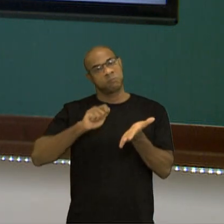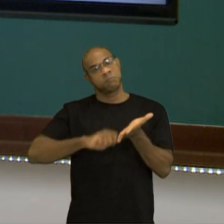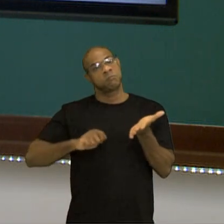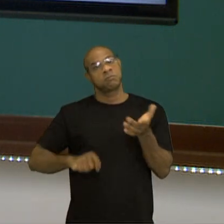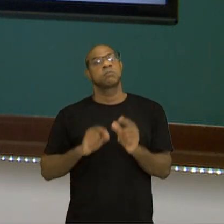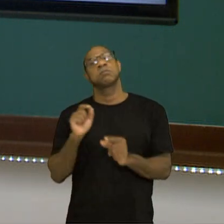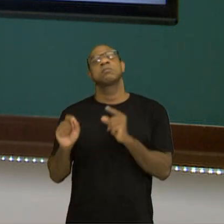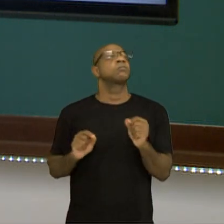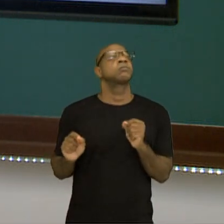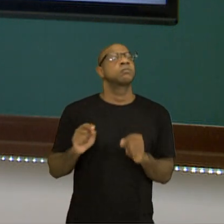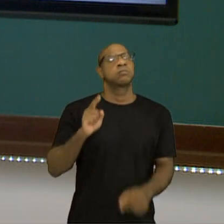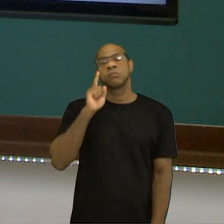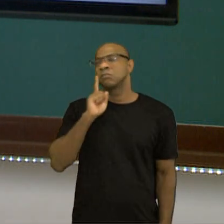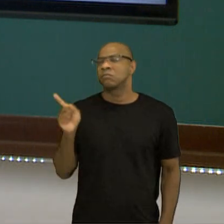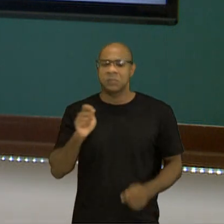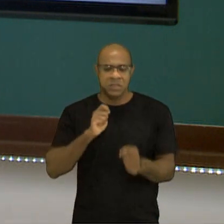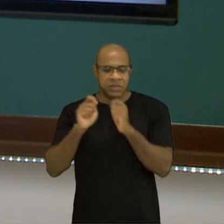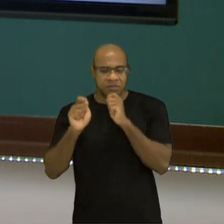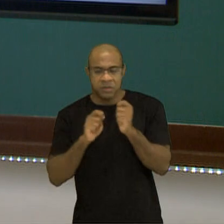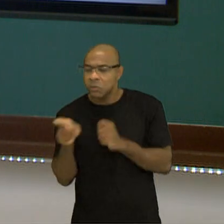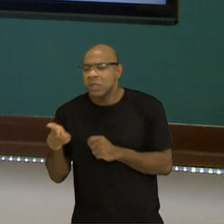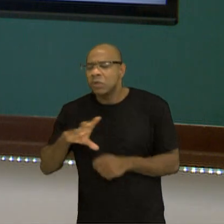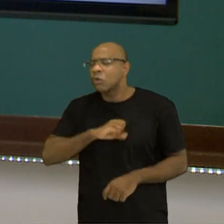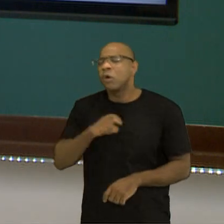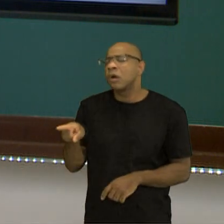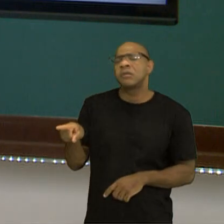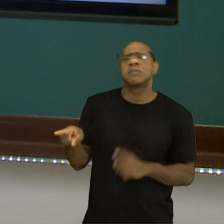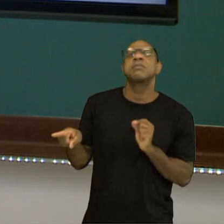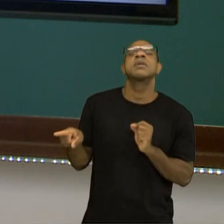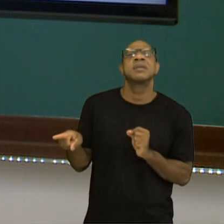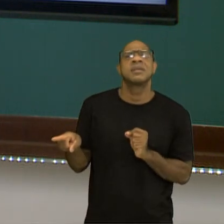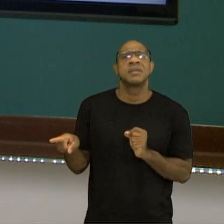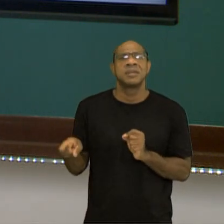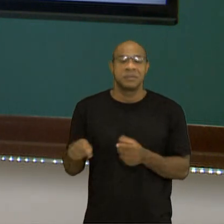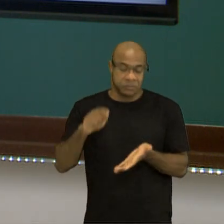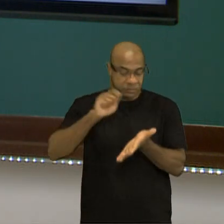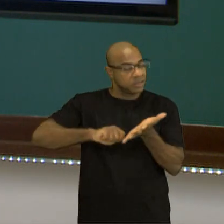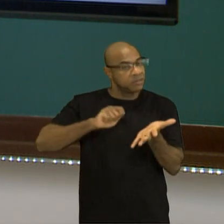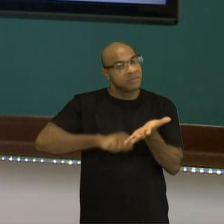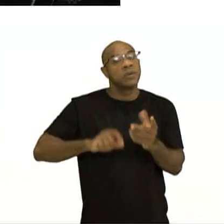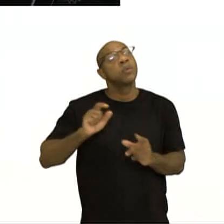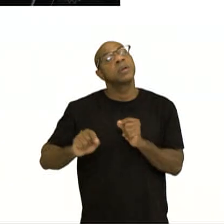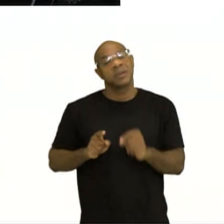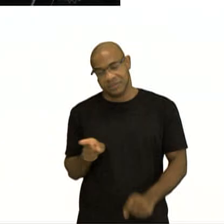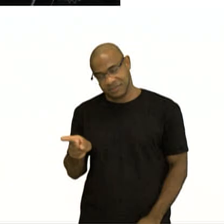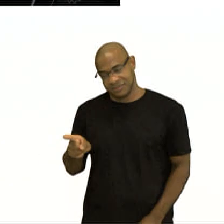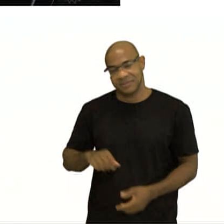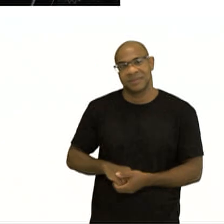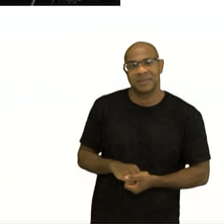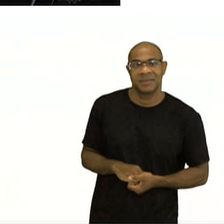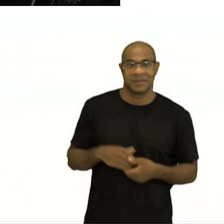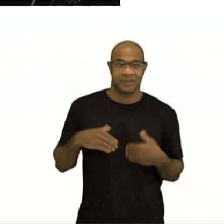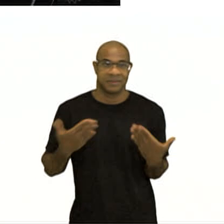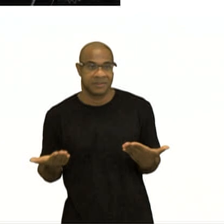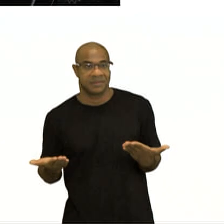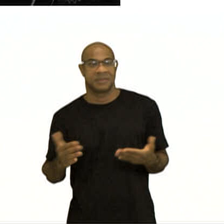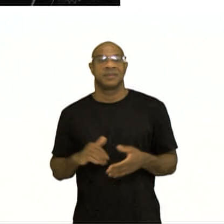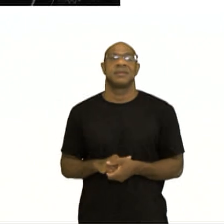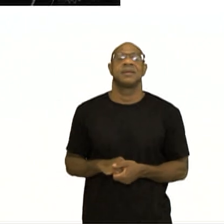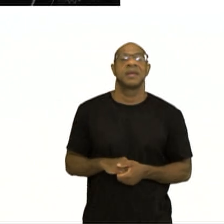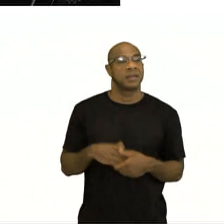ok? E o piano. You are famous for your great hair. Você é famoso pelo seu cabelo,